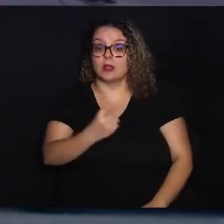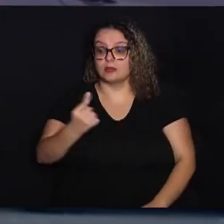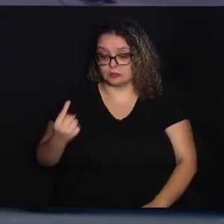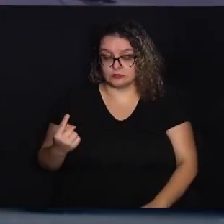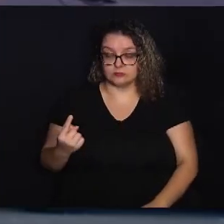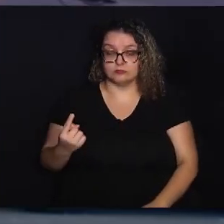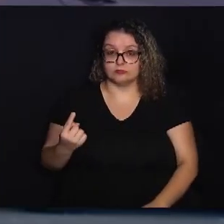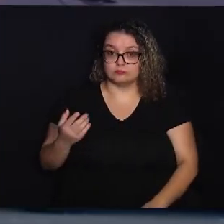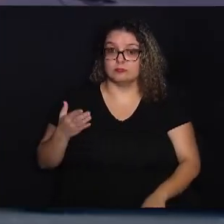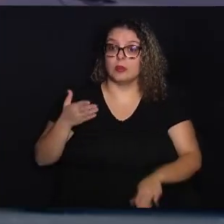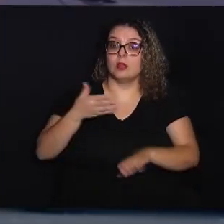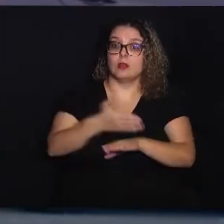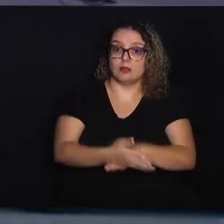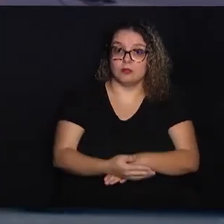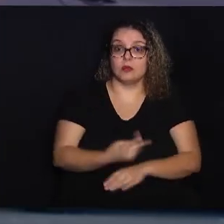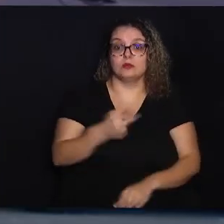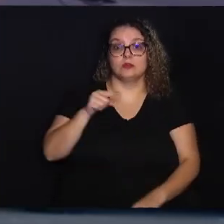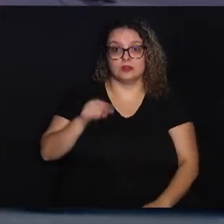ir a uma das